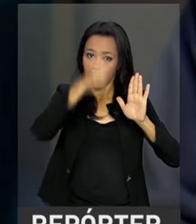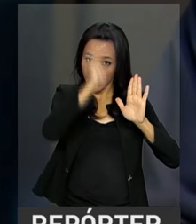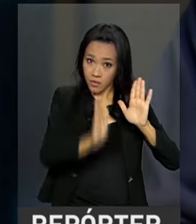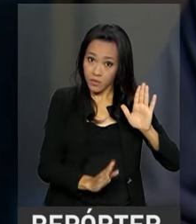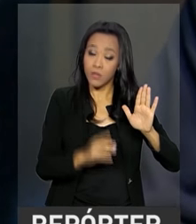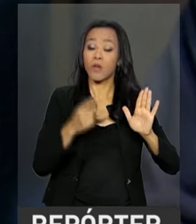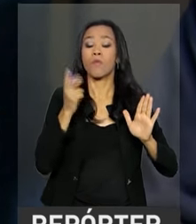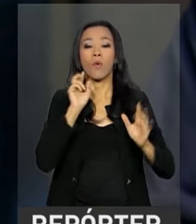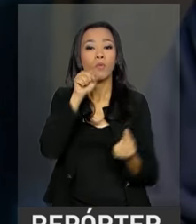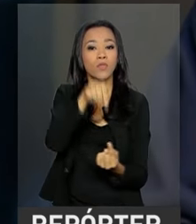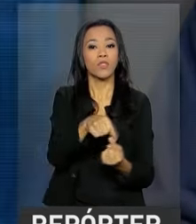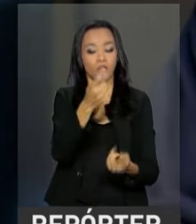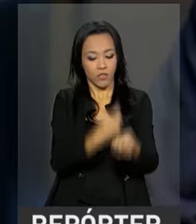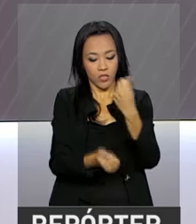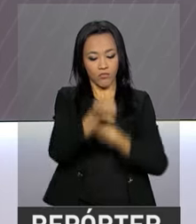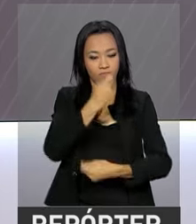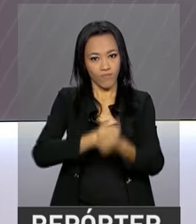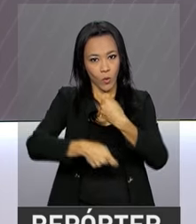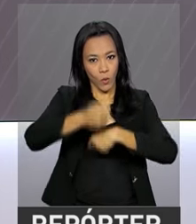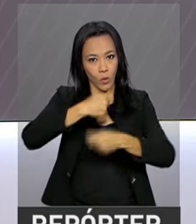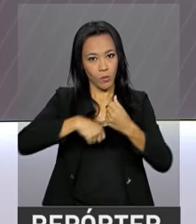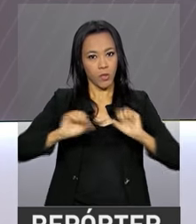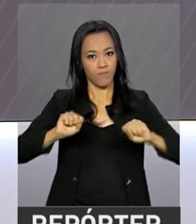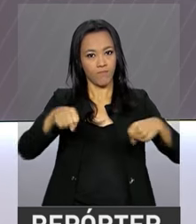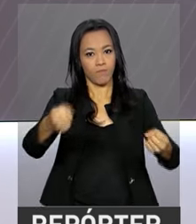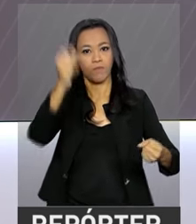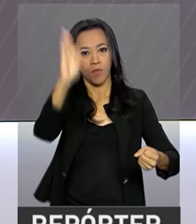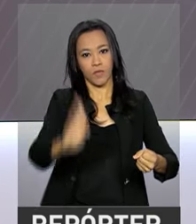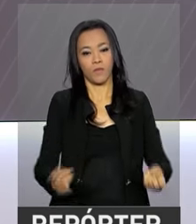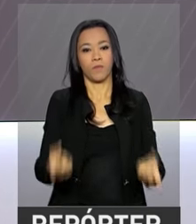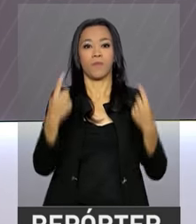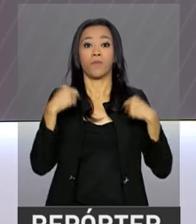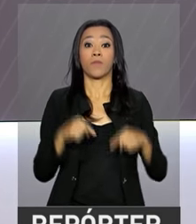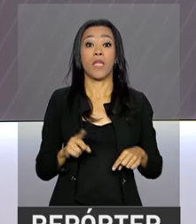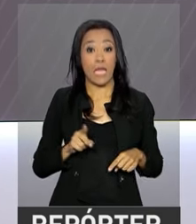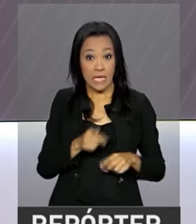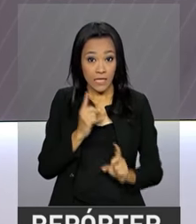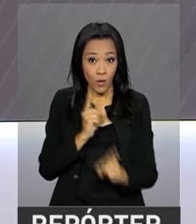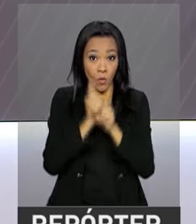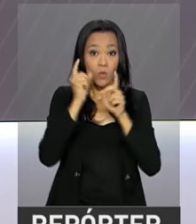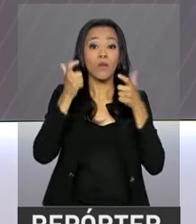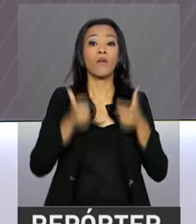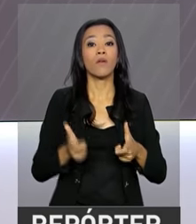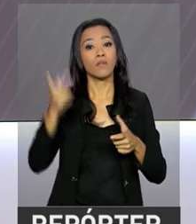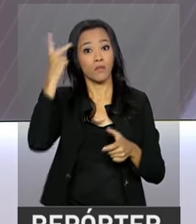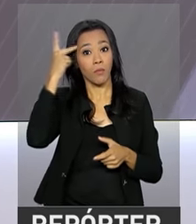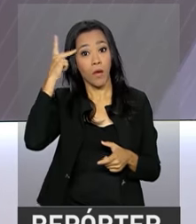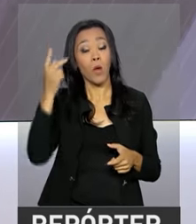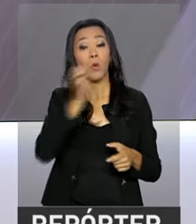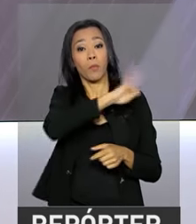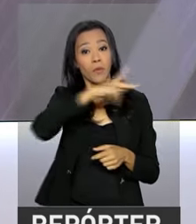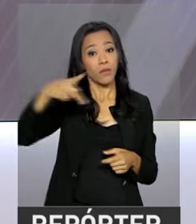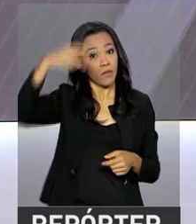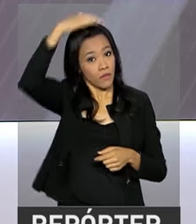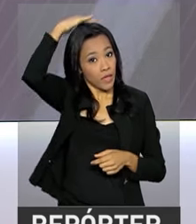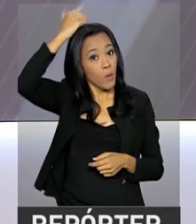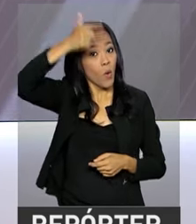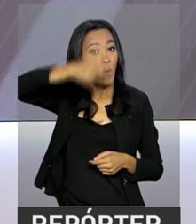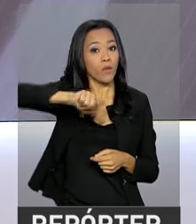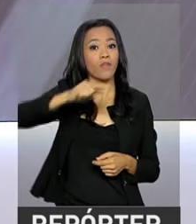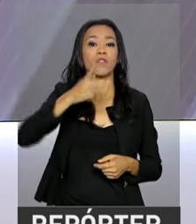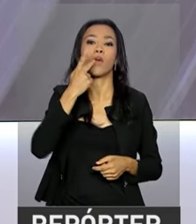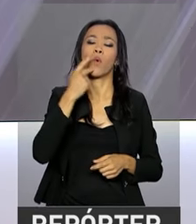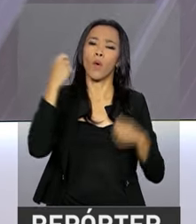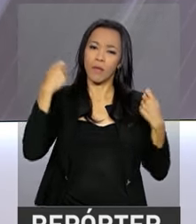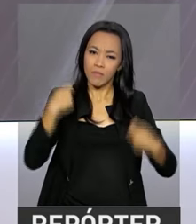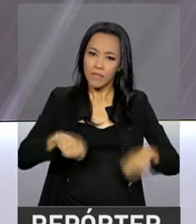da economia brasileira durante encontro em são paulo o presidente michel temer voltou a falar da necessidade da